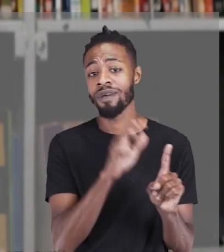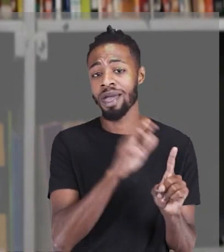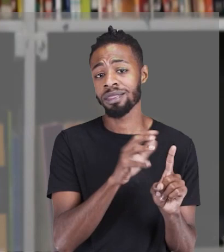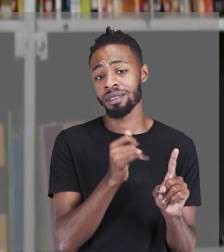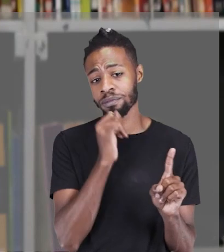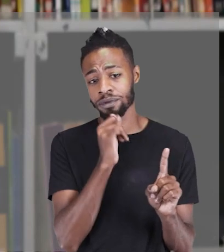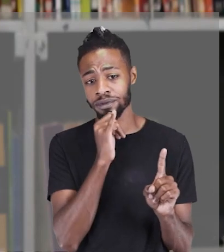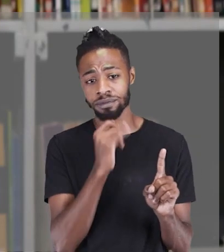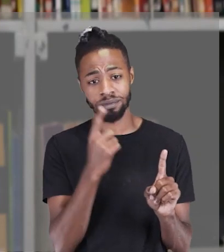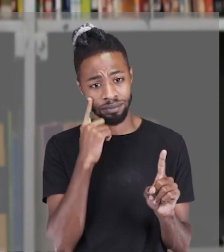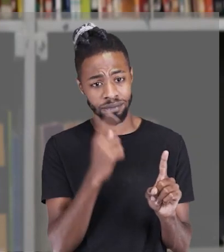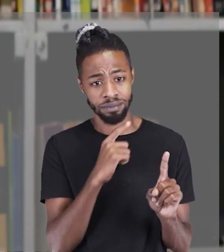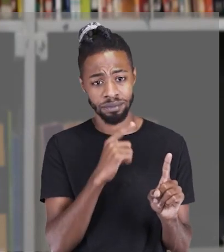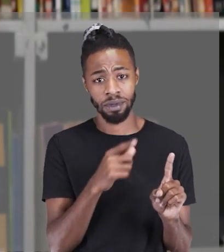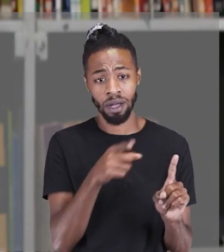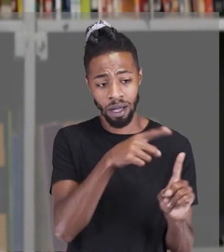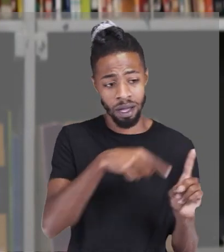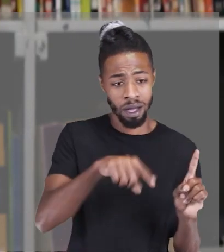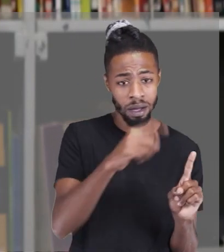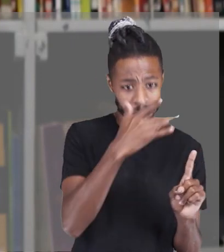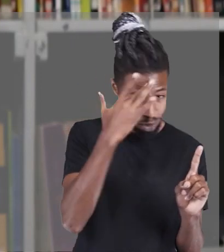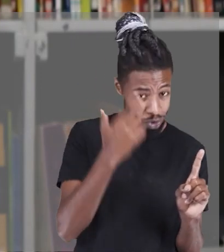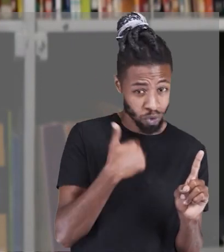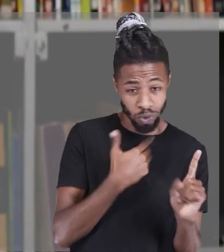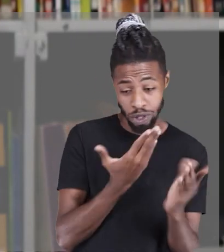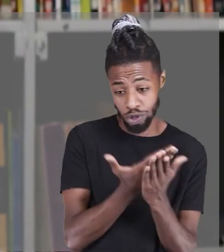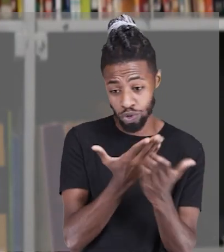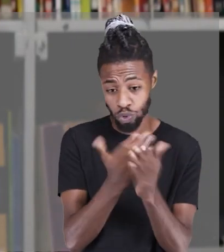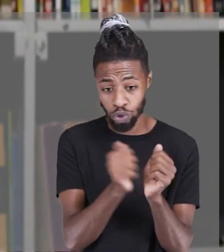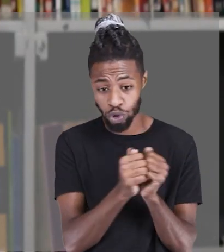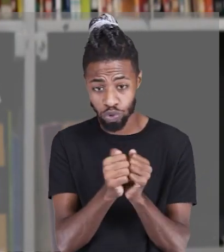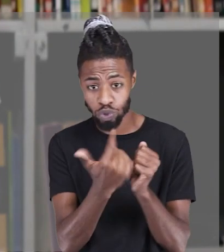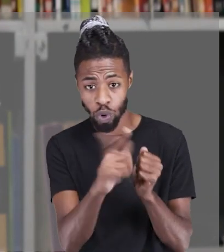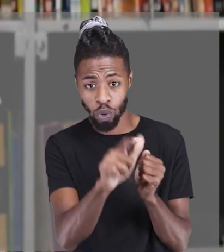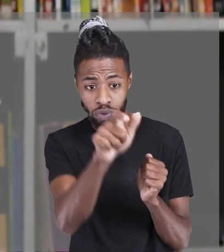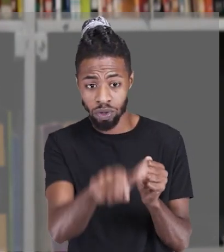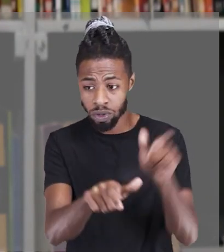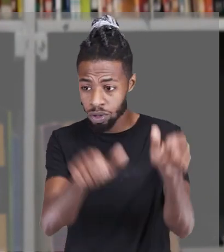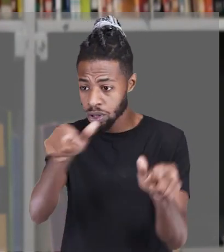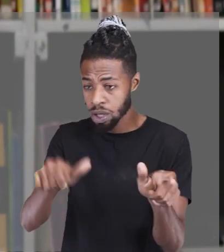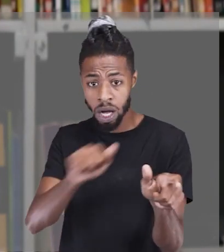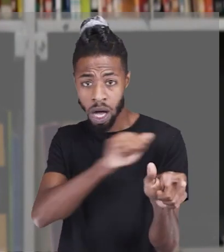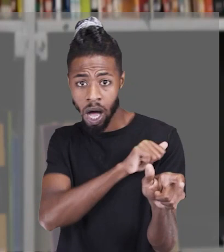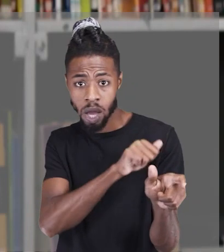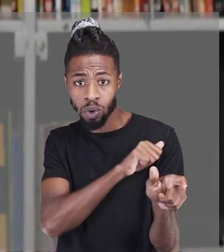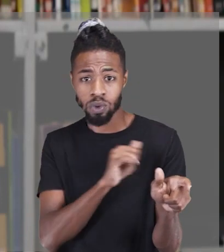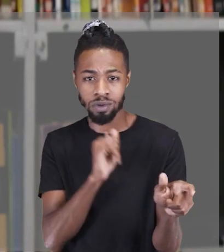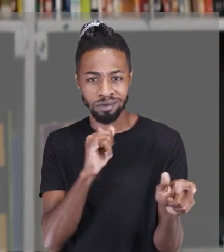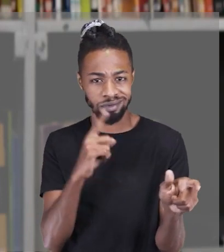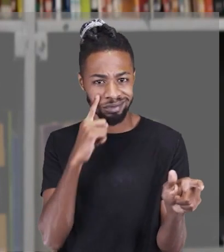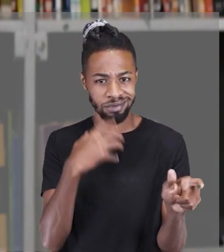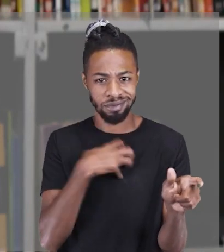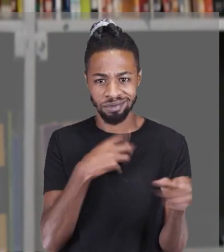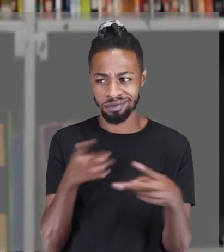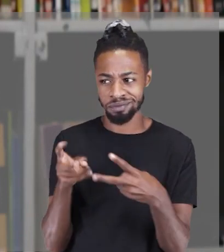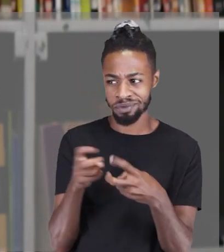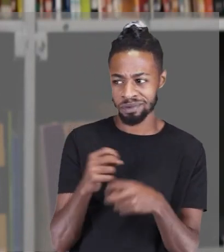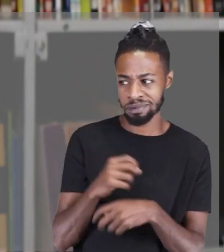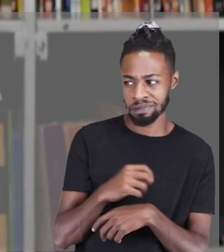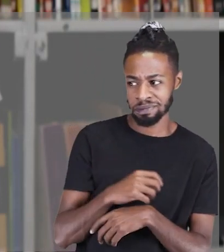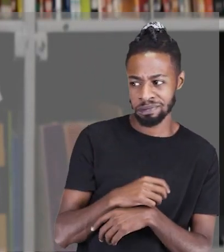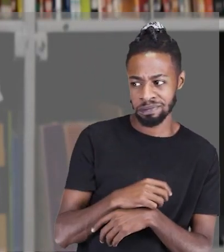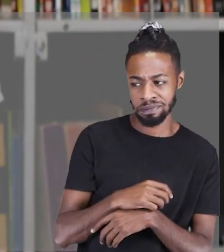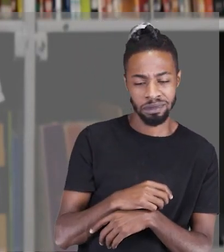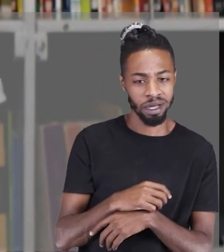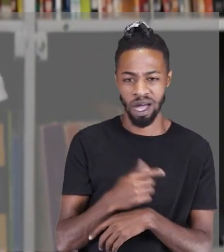aí, tipo, isso afeta não só quem estuda com eles, como a escola no geral, porque, poxa, ninguém gosta de ficar